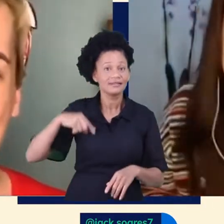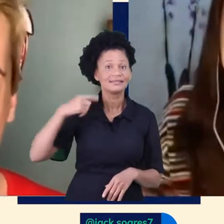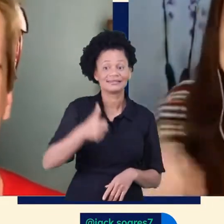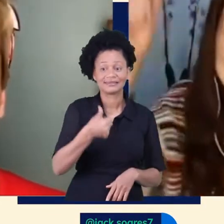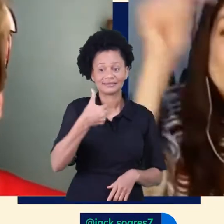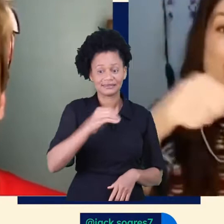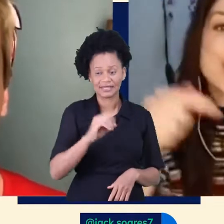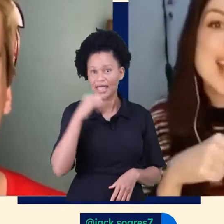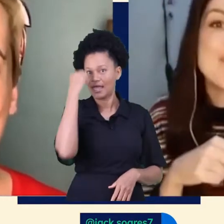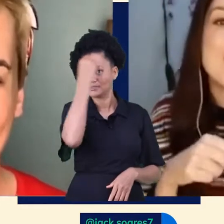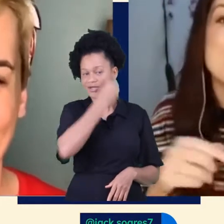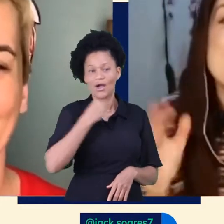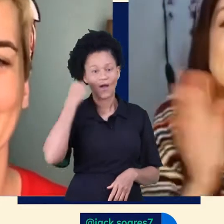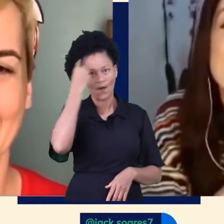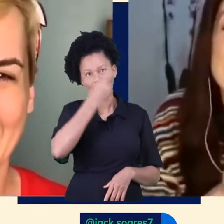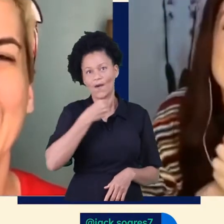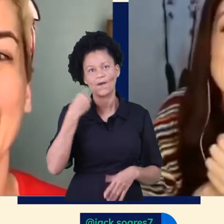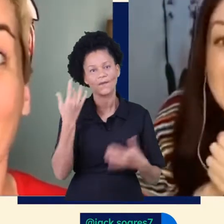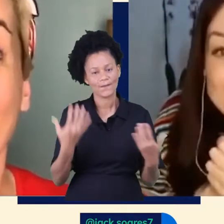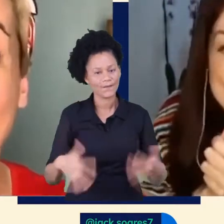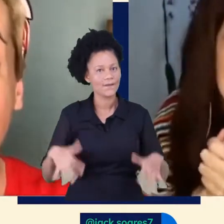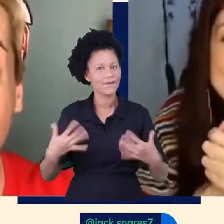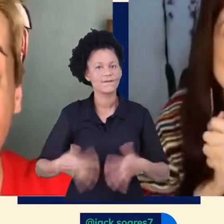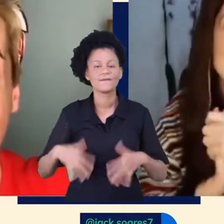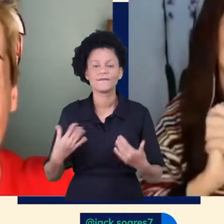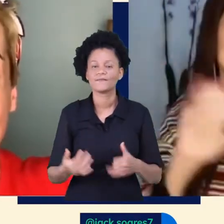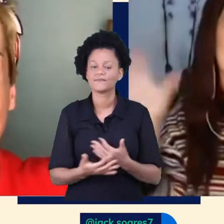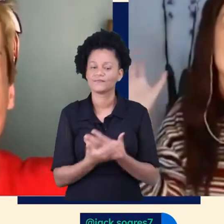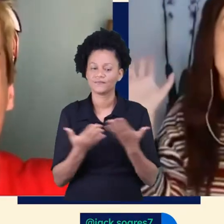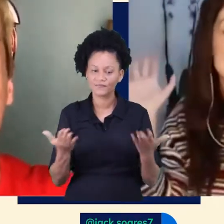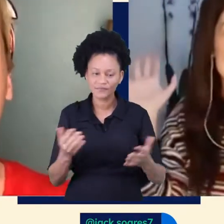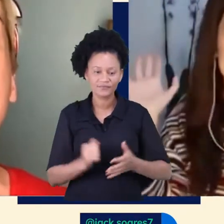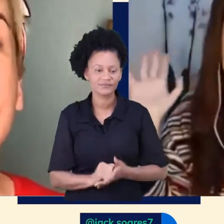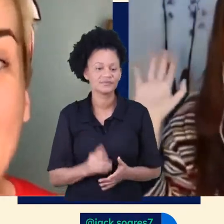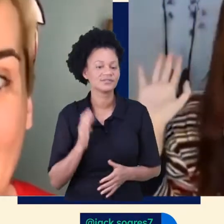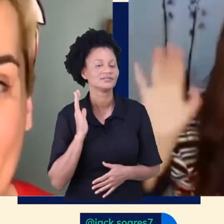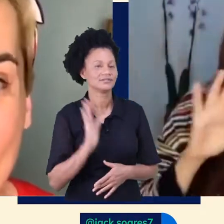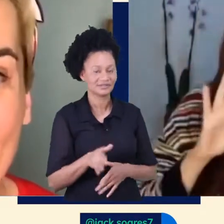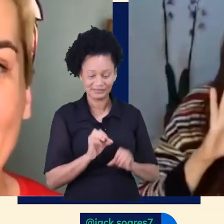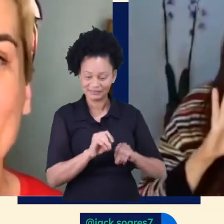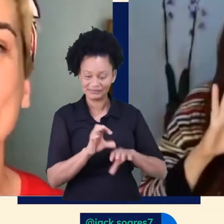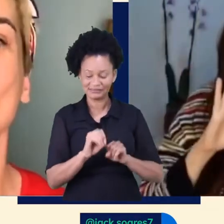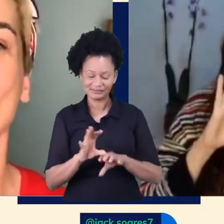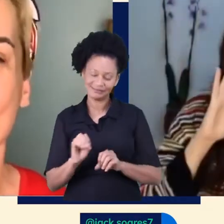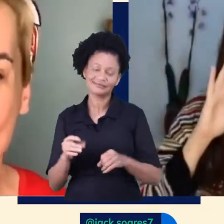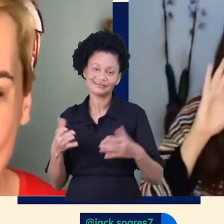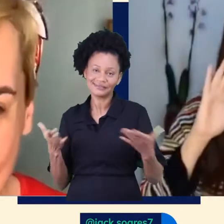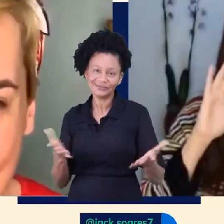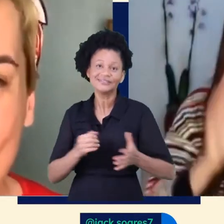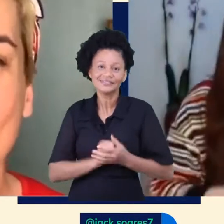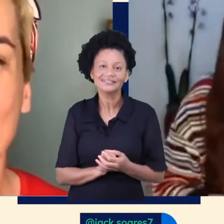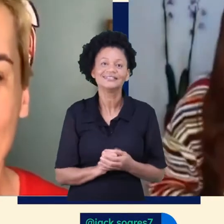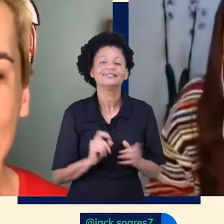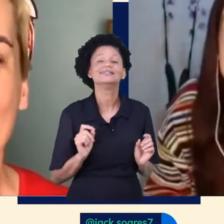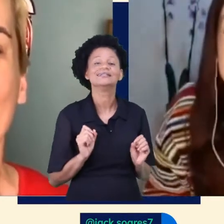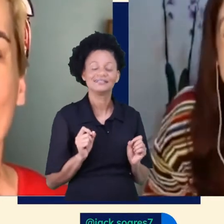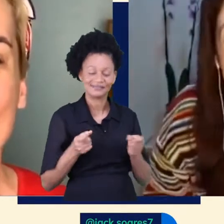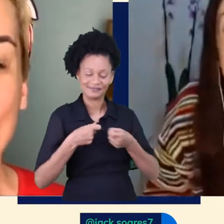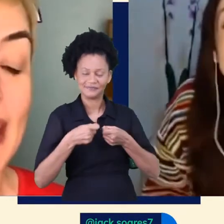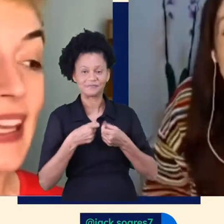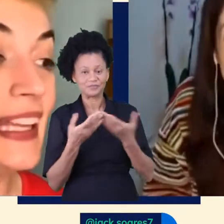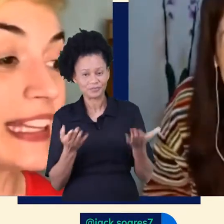horas. A gente tem que comemorar a próxima, que vai fazer 10 horas, menino. Isso é um marco. 10 horas de educação